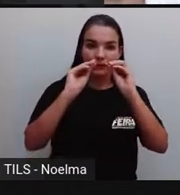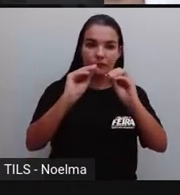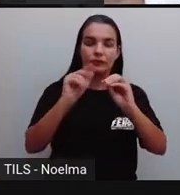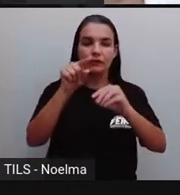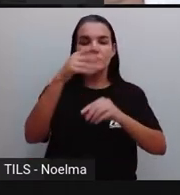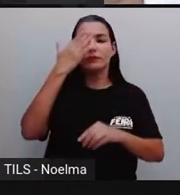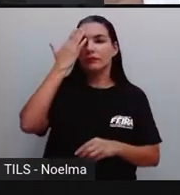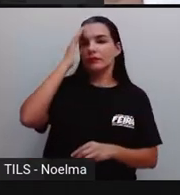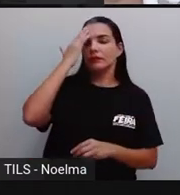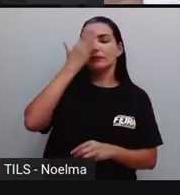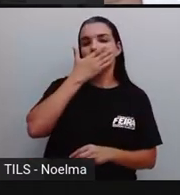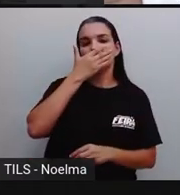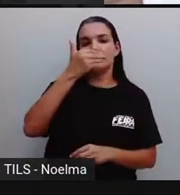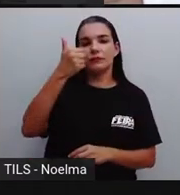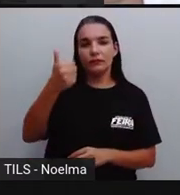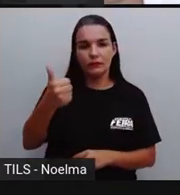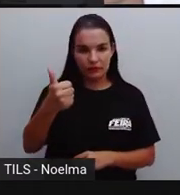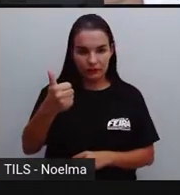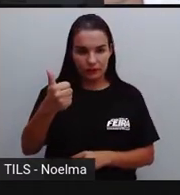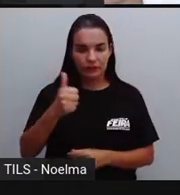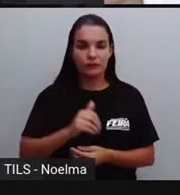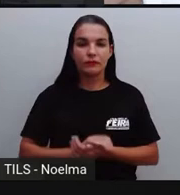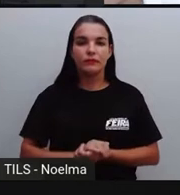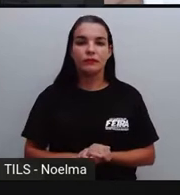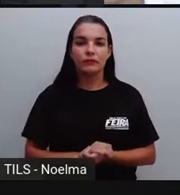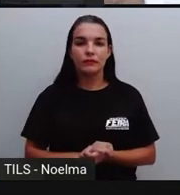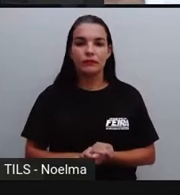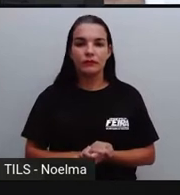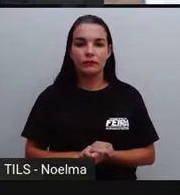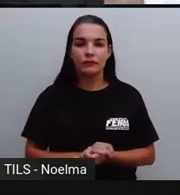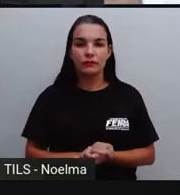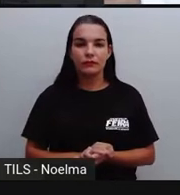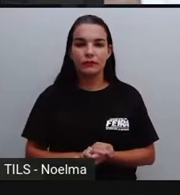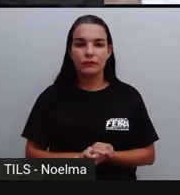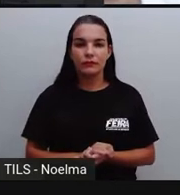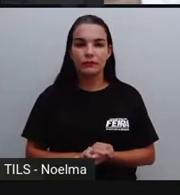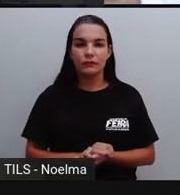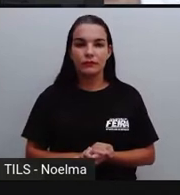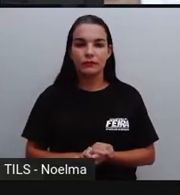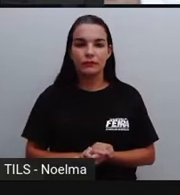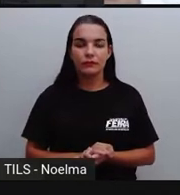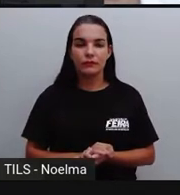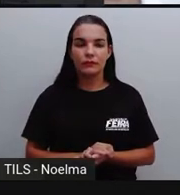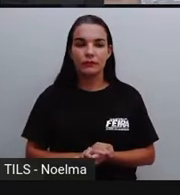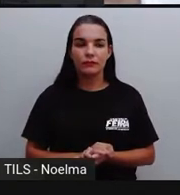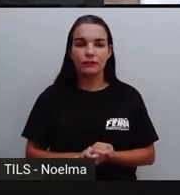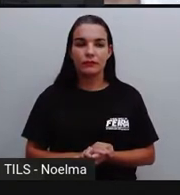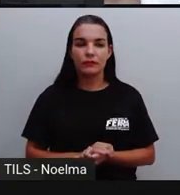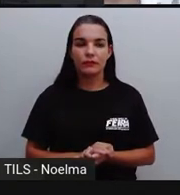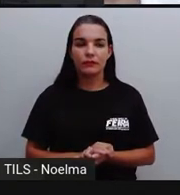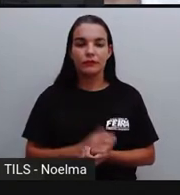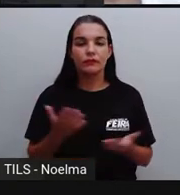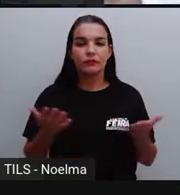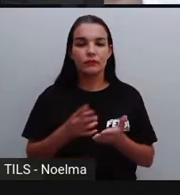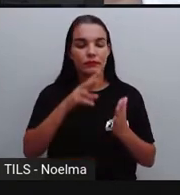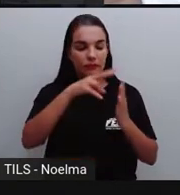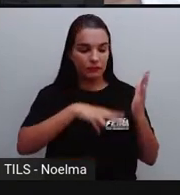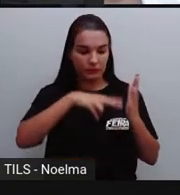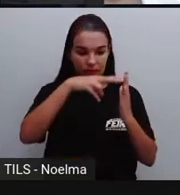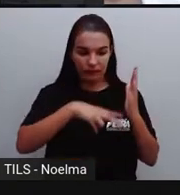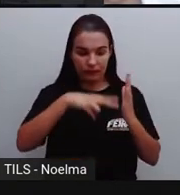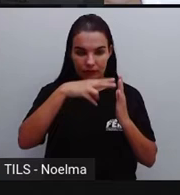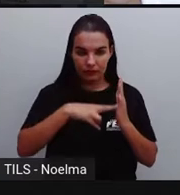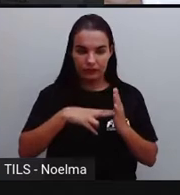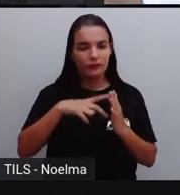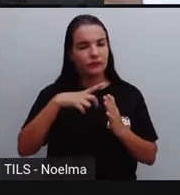colocou aqui. Então, a gente vai ler com atenção e depois a gente vai ver quais são dessas palavras que a Pró colocou